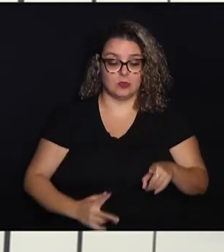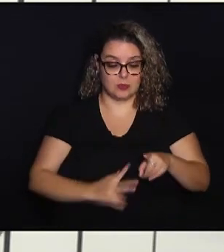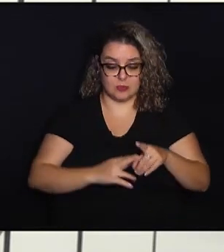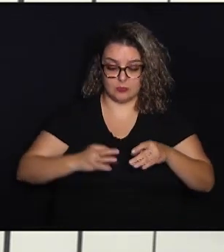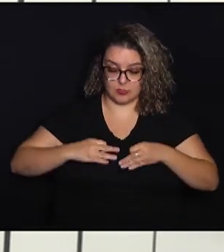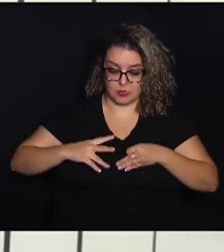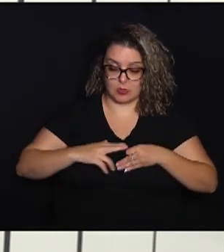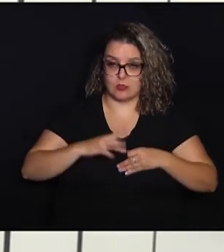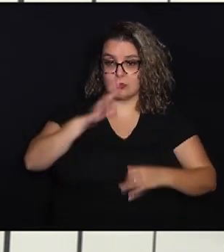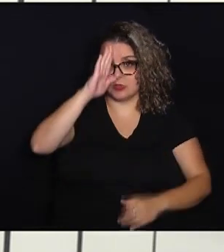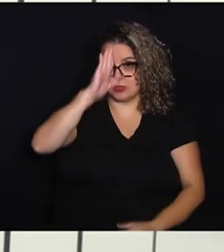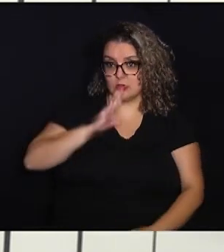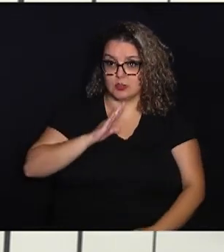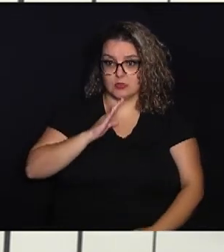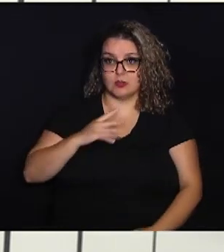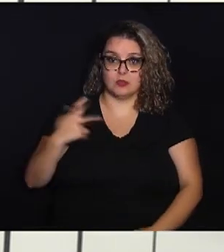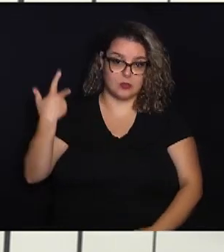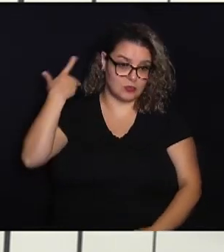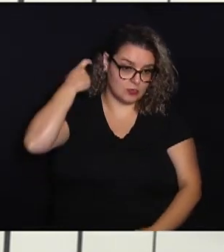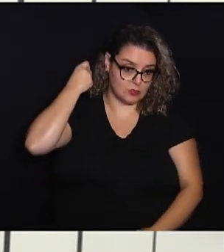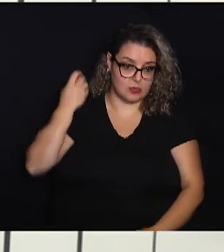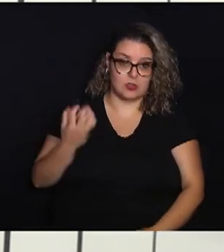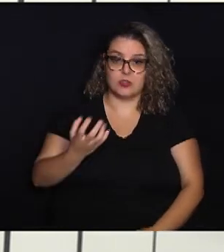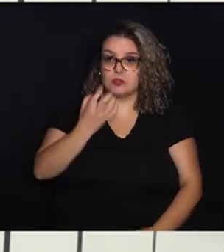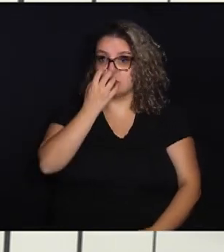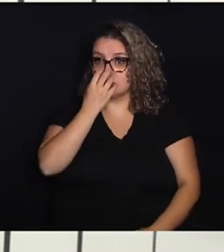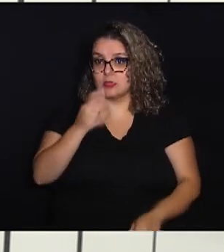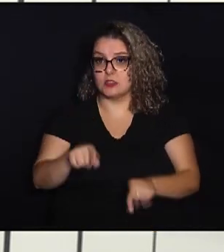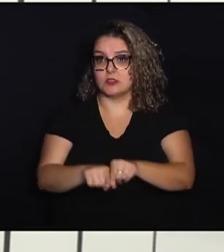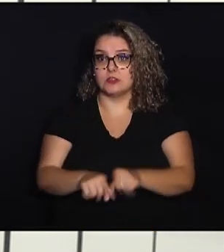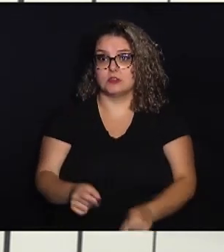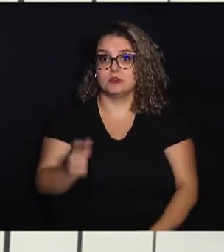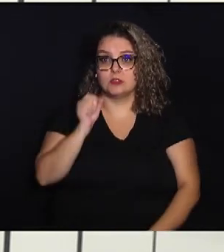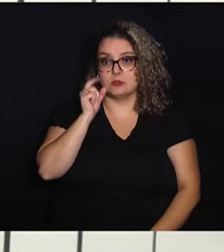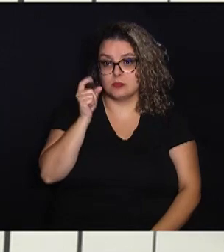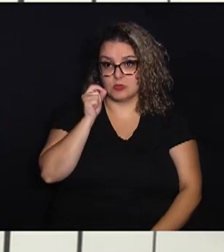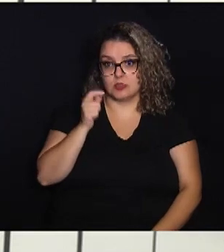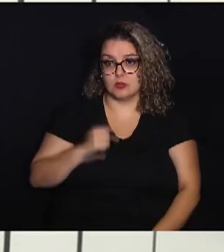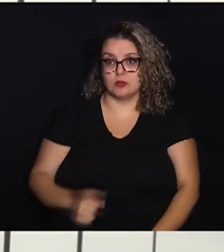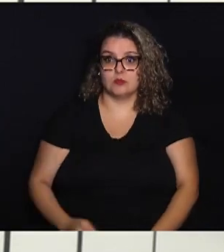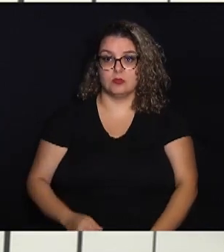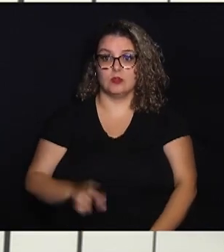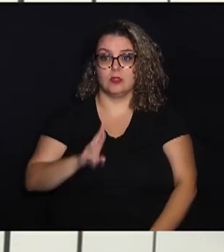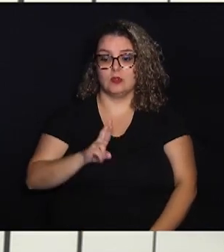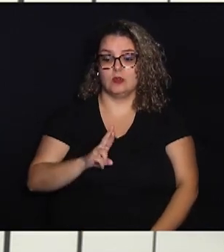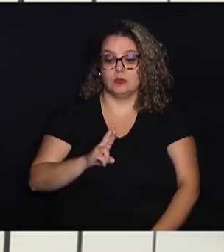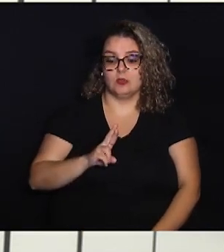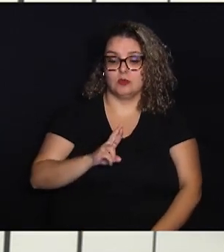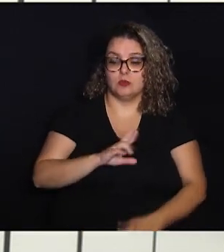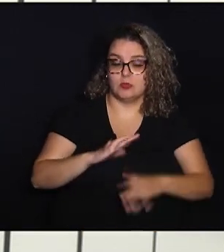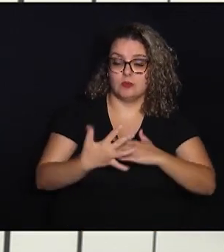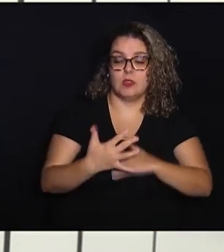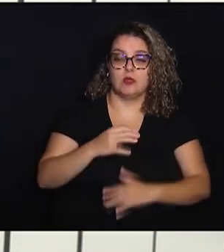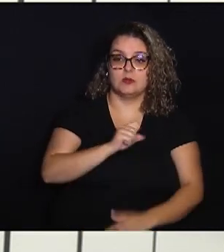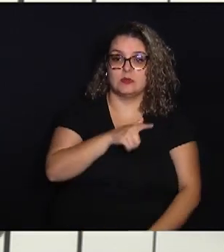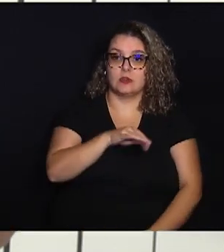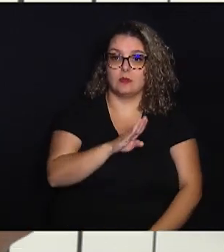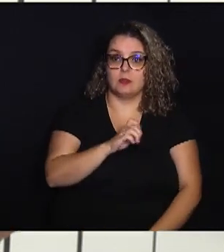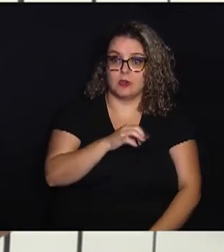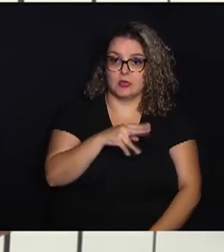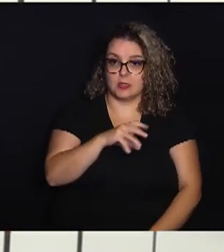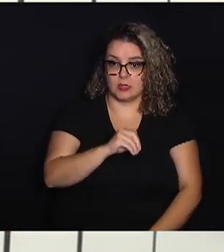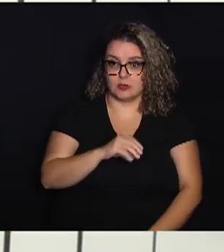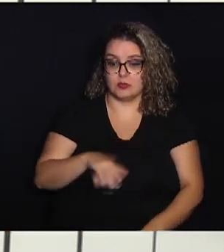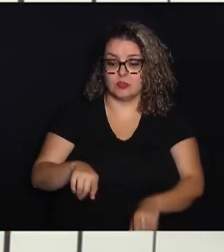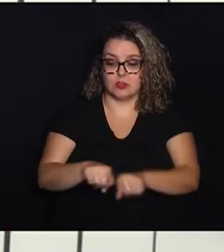e microchipagem de cães e gatos na região dos bairros São Bernardo e Vila Industrial. São